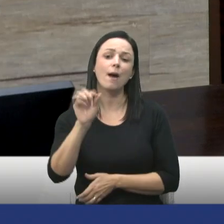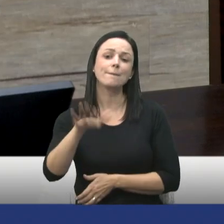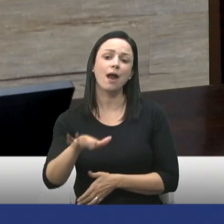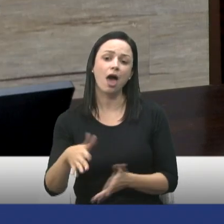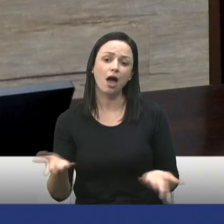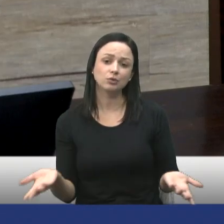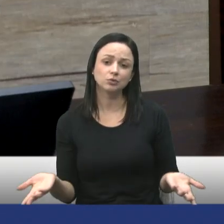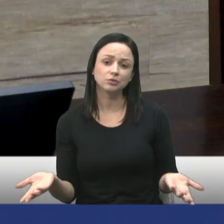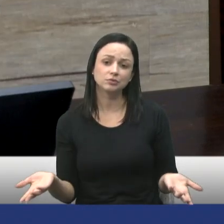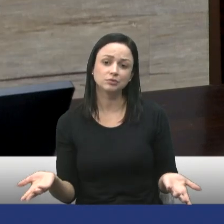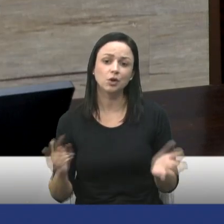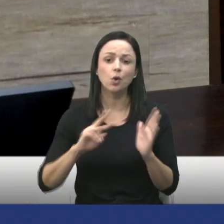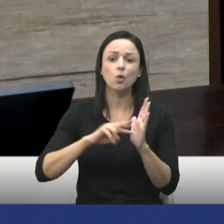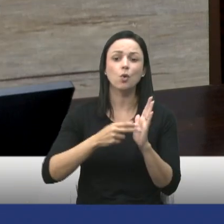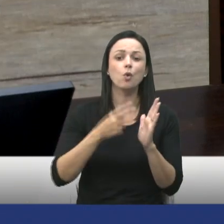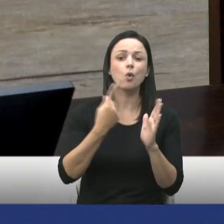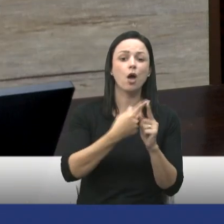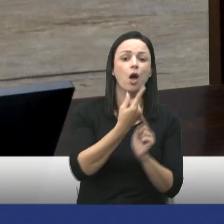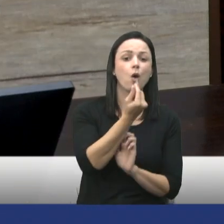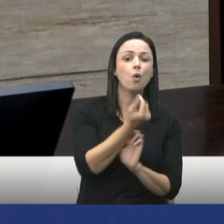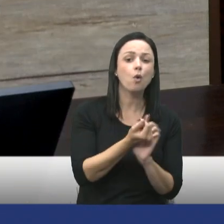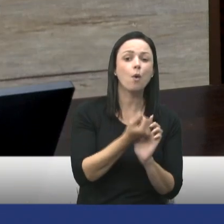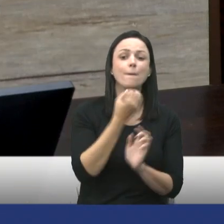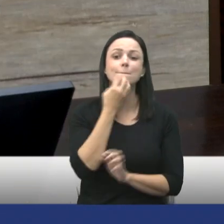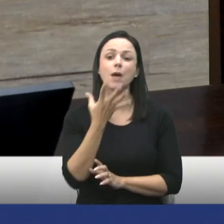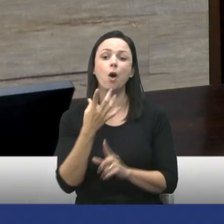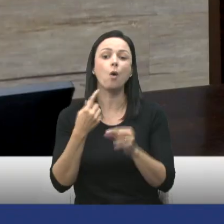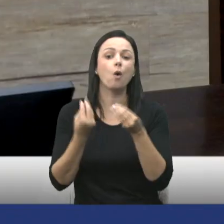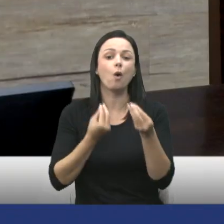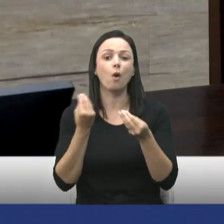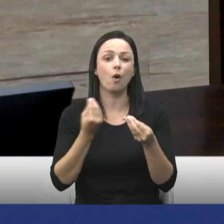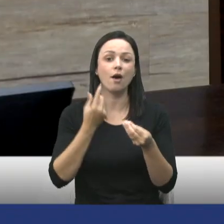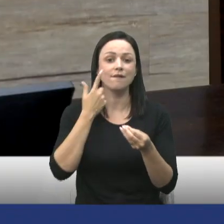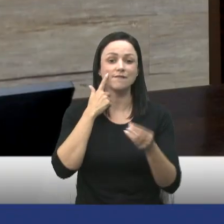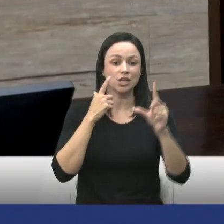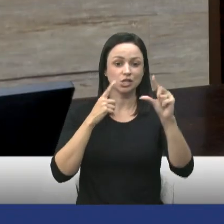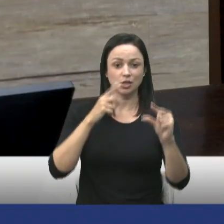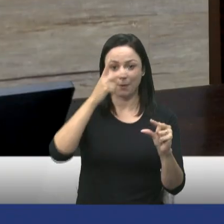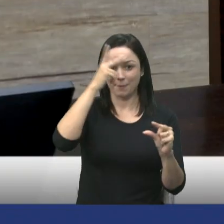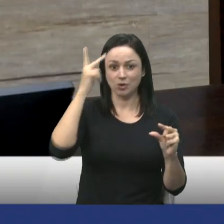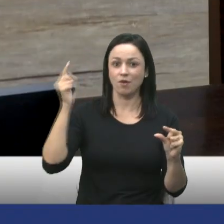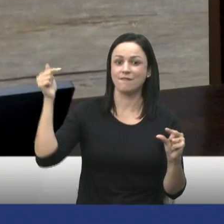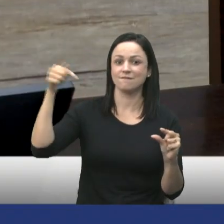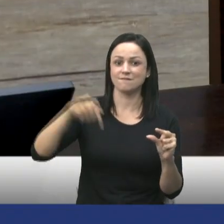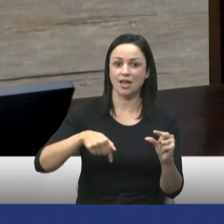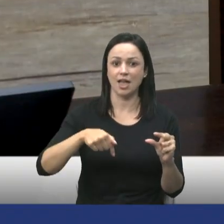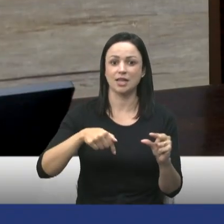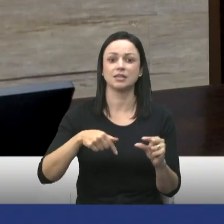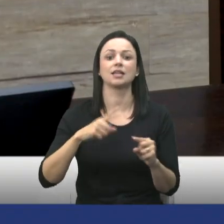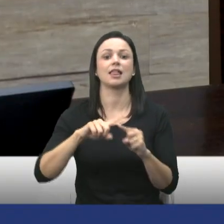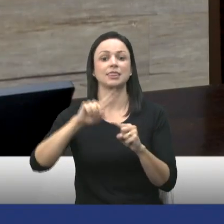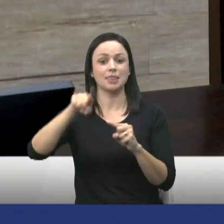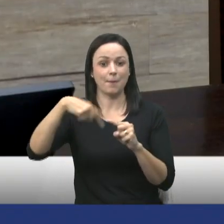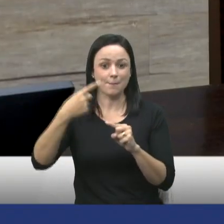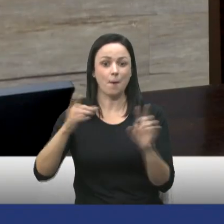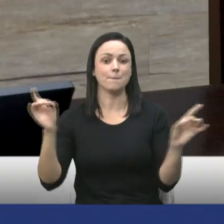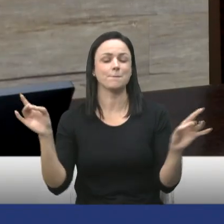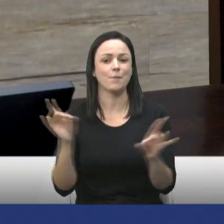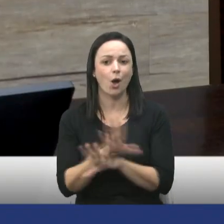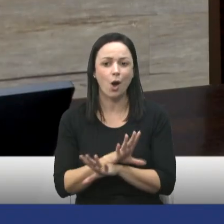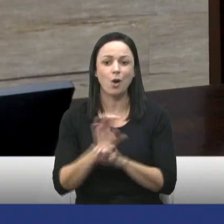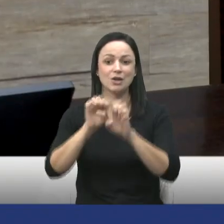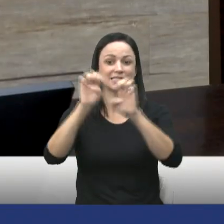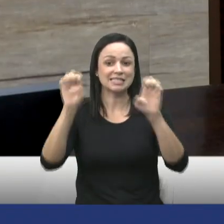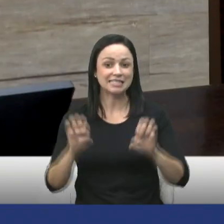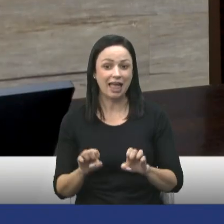Então, qual é o custo, qual é o benefício? Você vai ver a diminuição de serviço de pessoas que vêm até a prefeitura após instalado todo esse